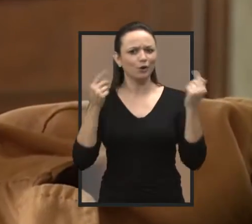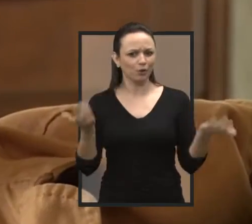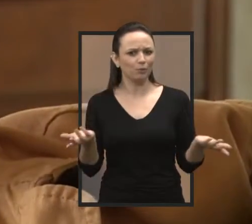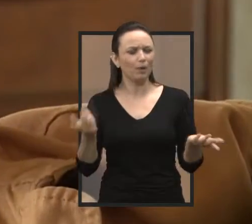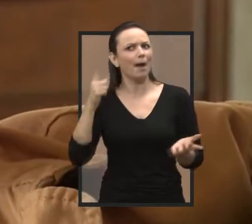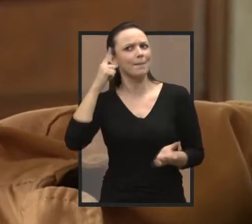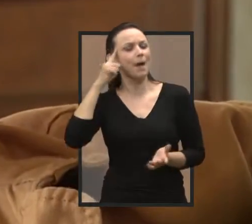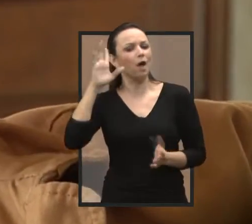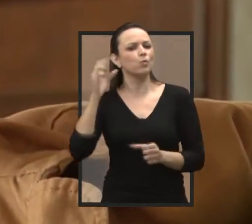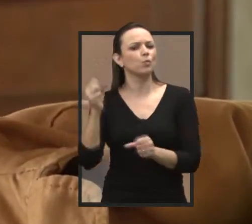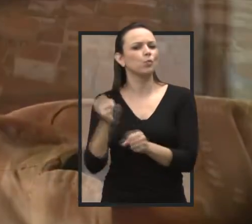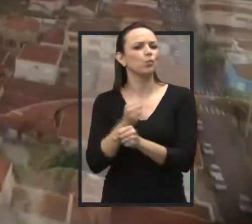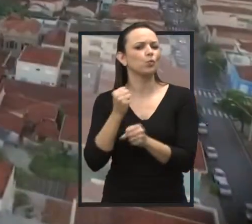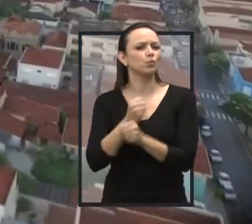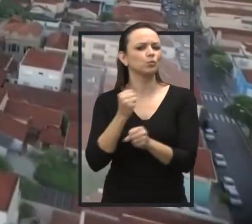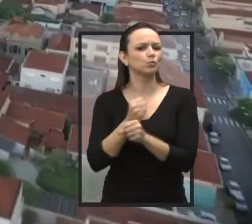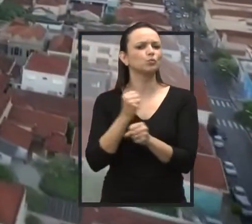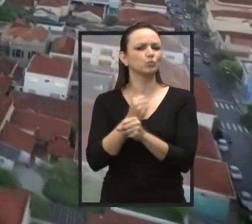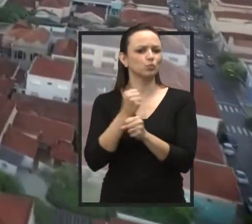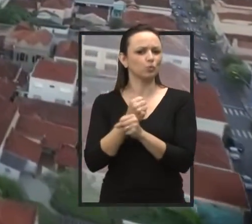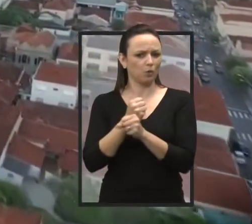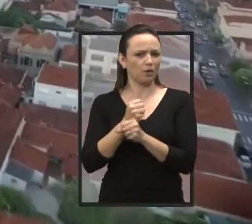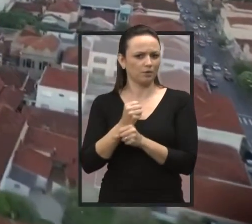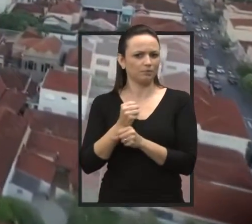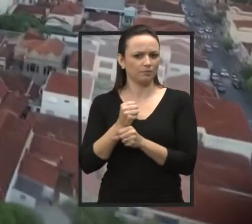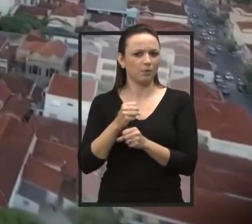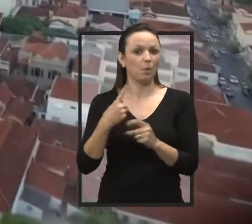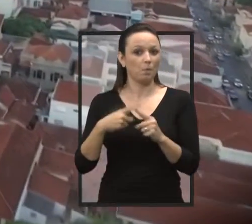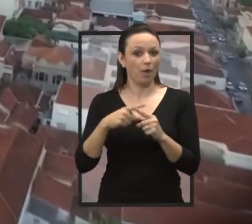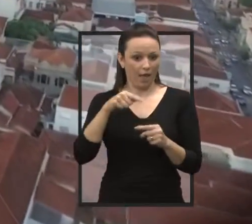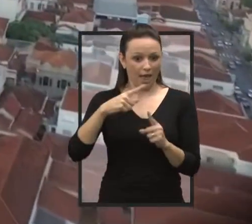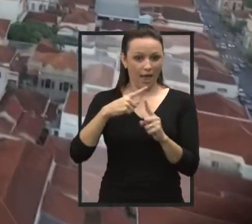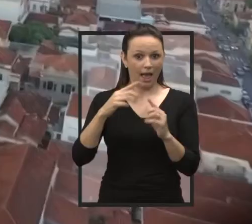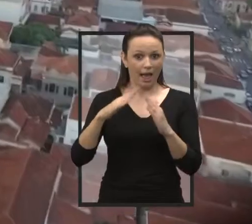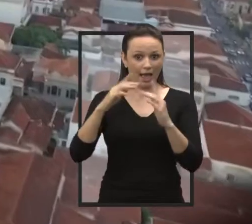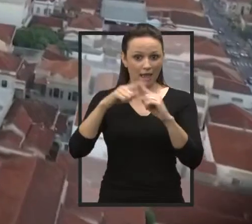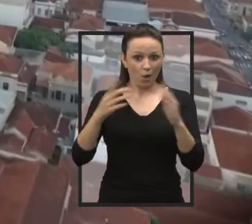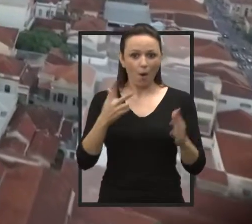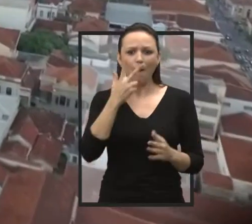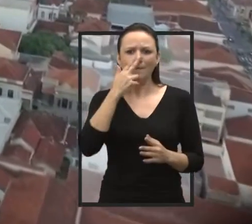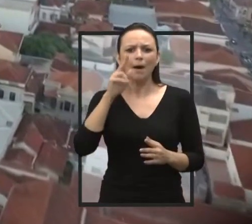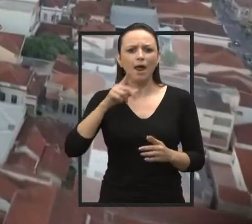vamos construir uma, que ela tem porte de catedral, né?